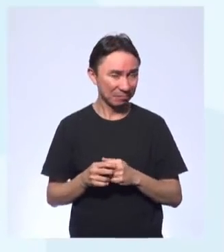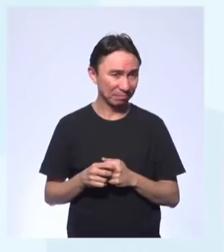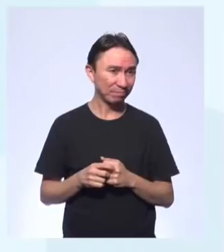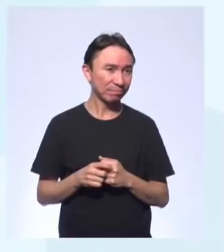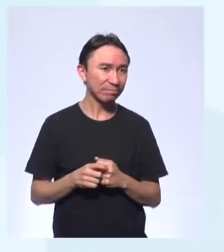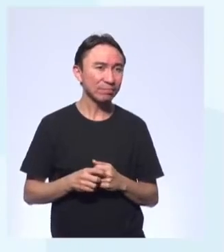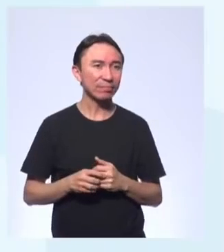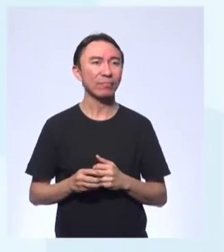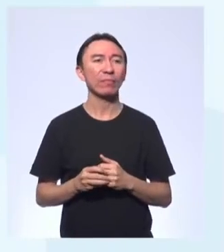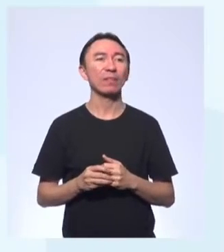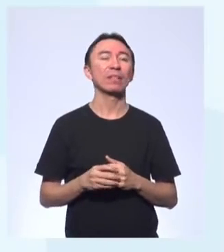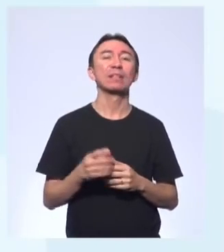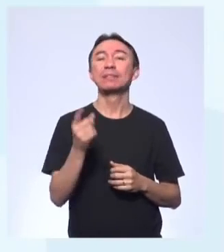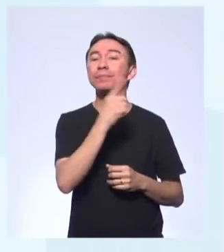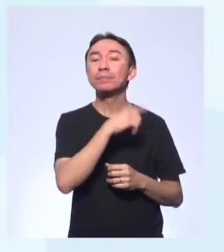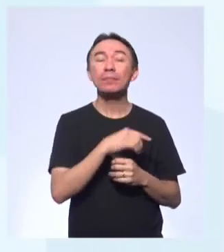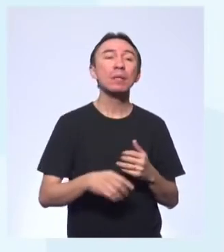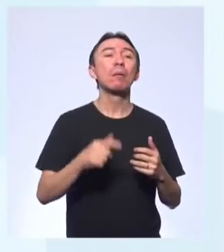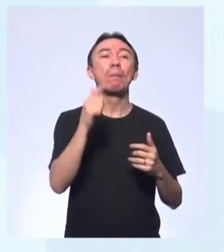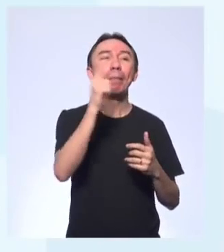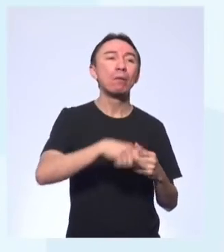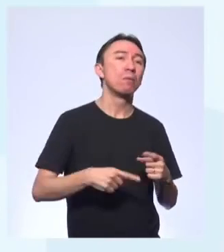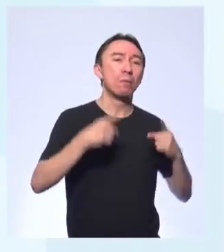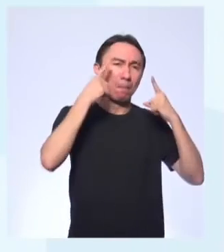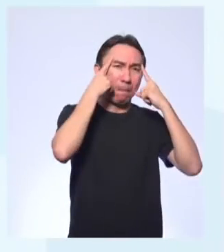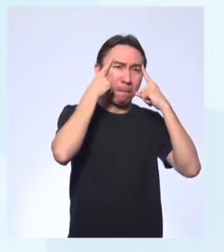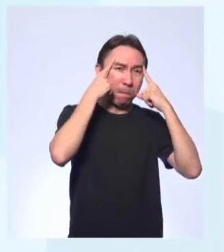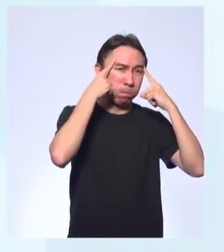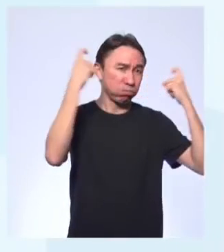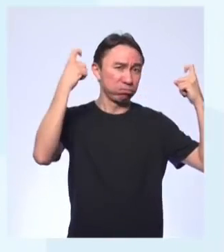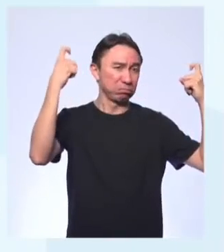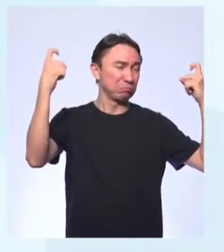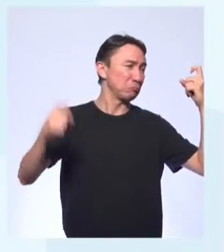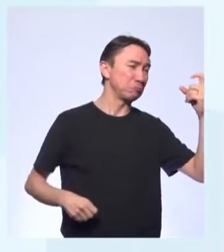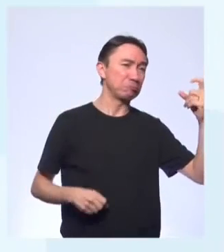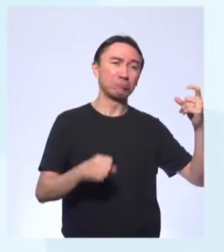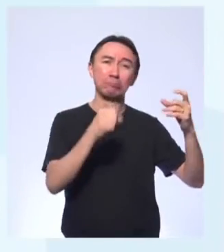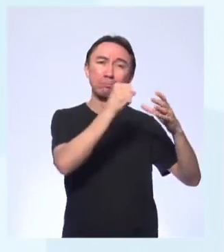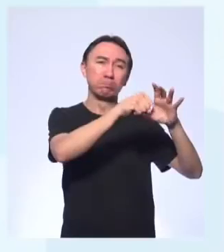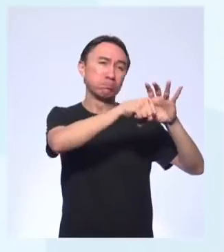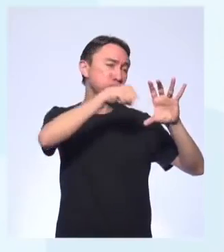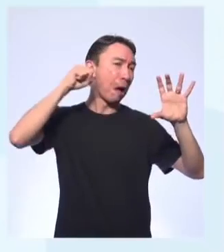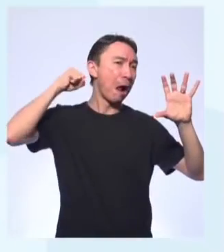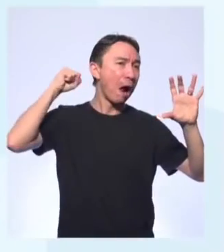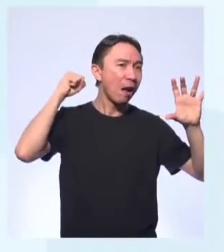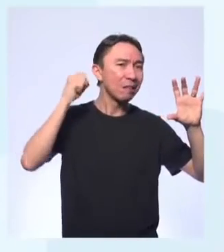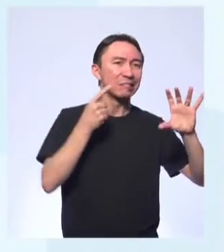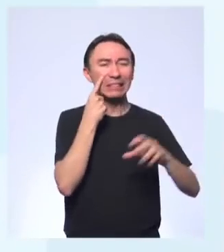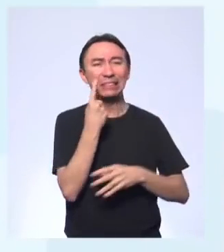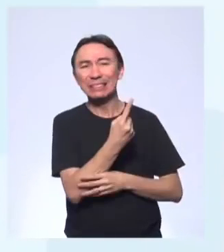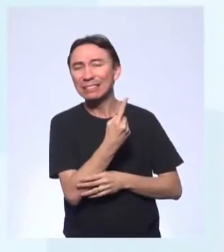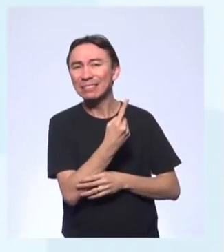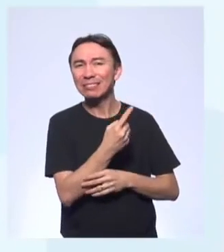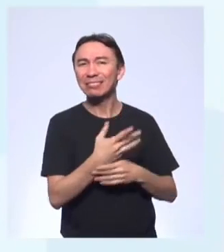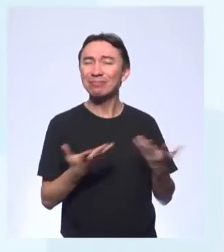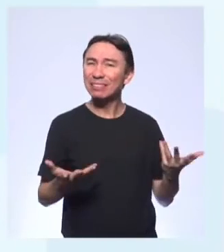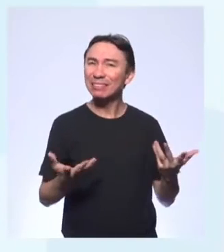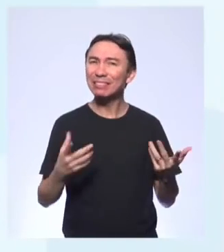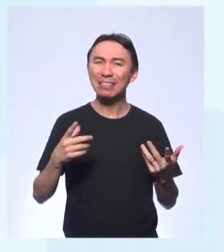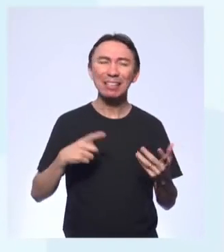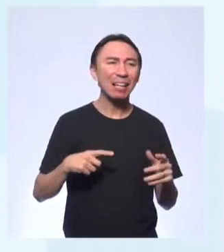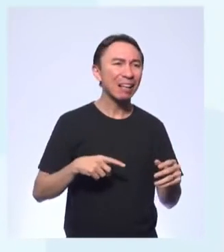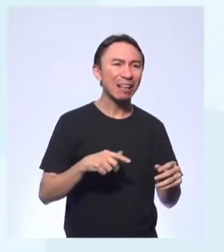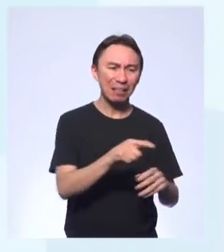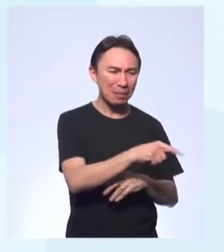tá? Relacionados à agressão também, gente. Então, olha isso, que complicado a gente pensar que as maiores causas de morte